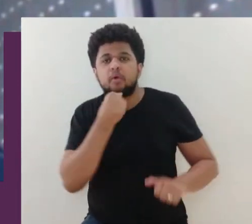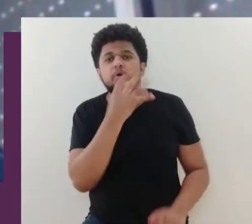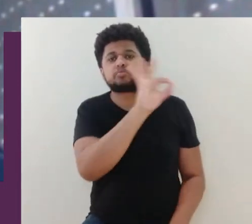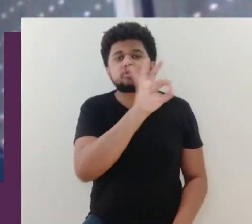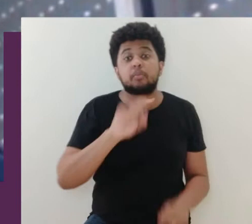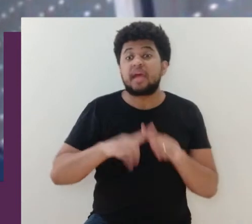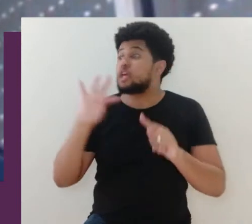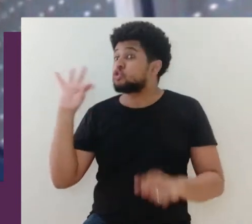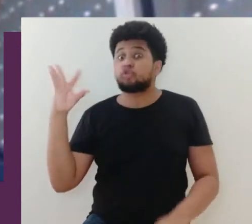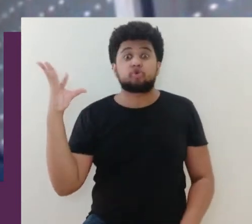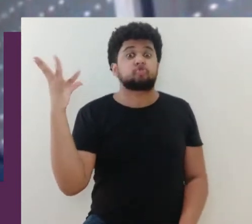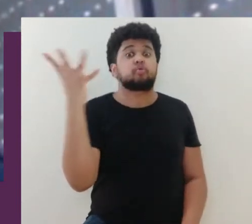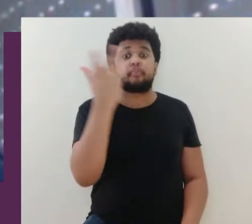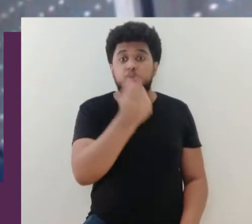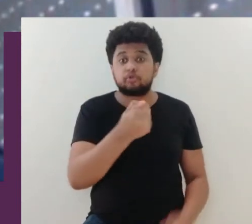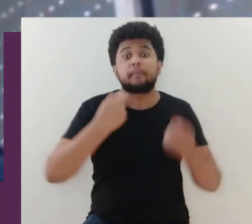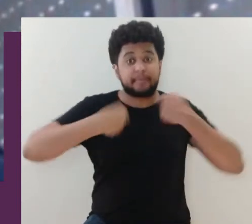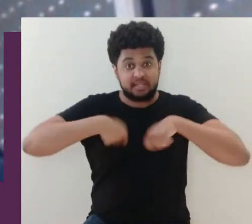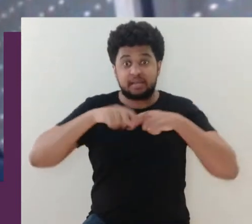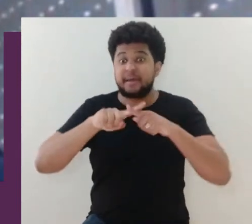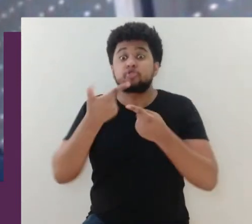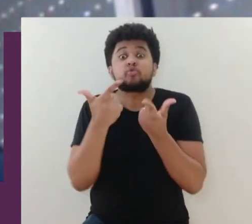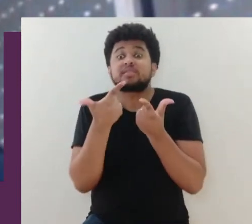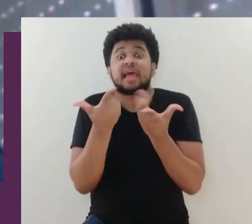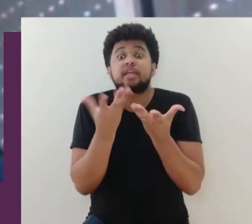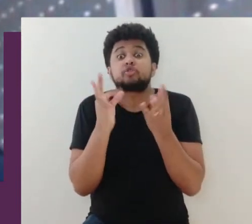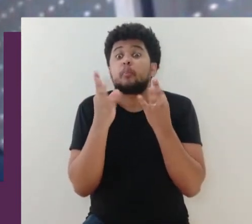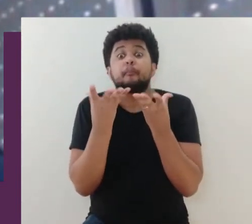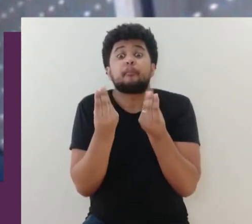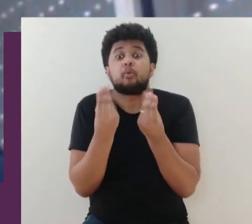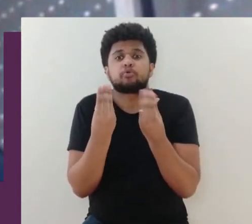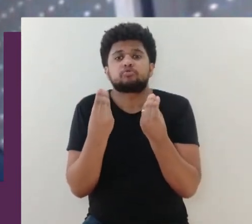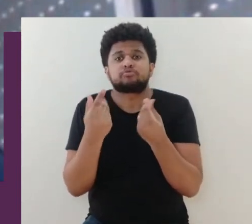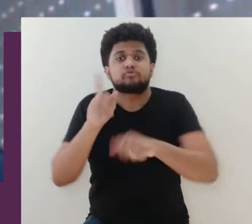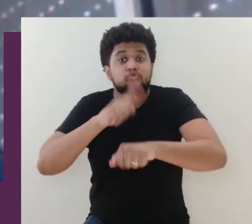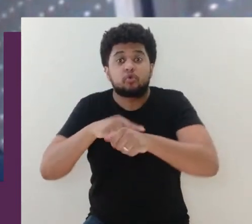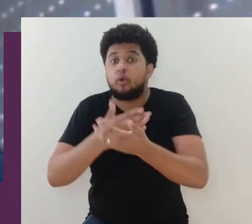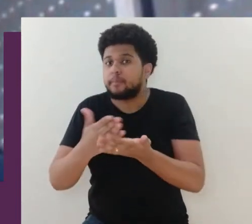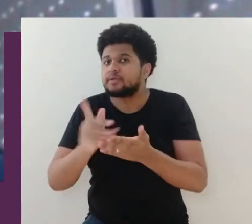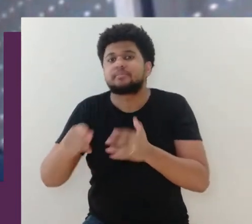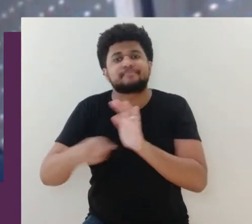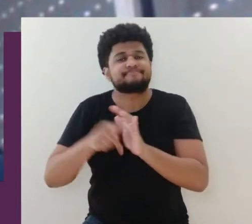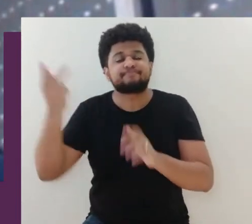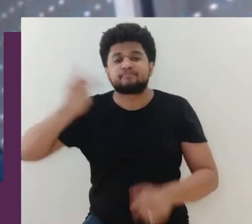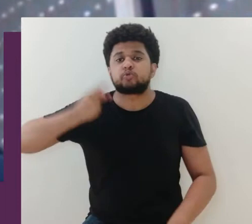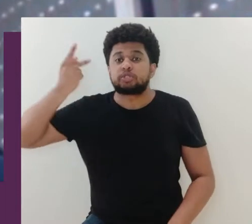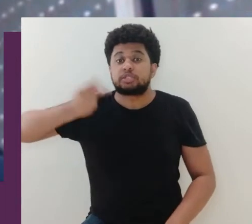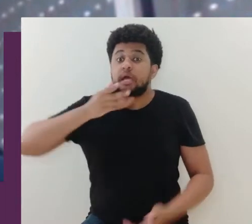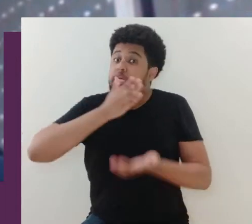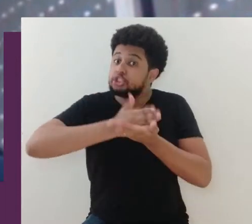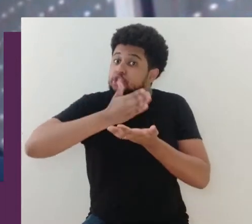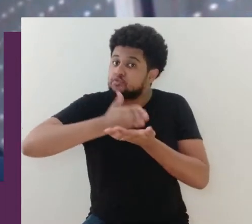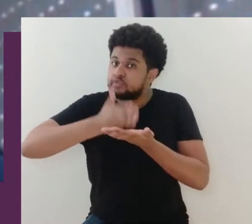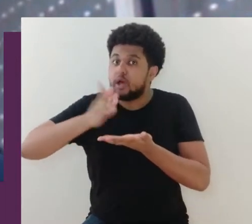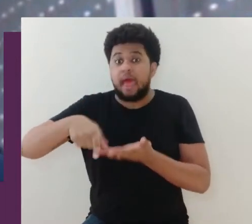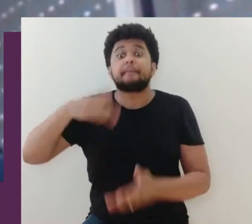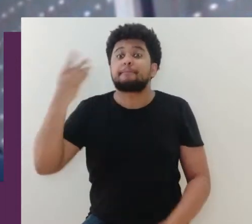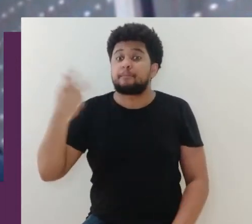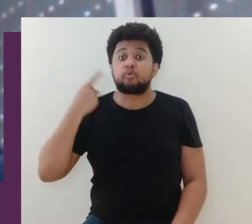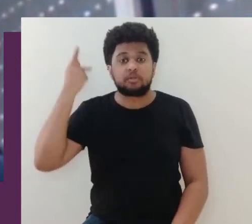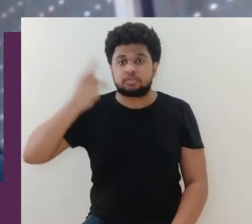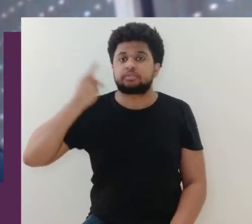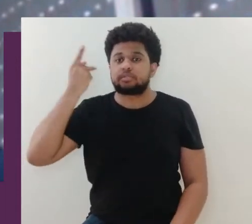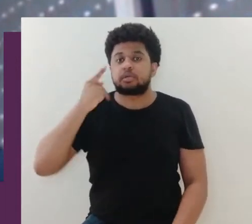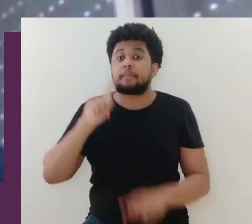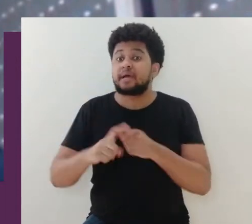da vacina, só que não tem dose para todo mundo no início. Então, isso é uma questão política, essa divisão ela é totalmente